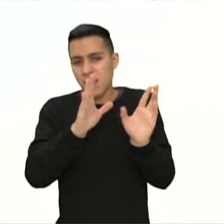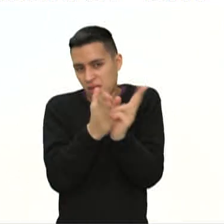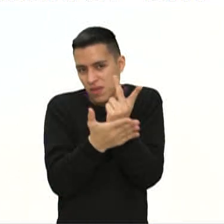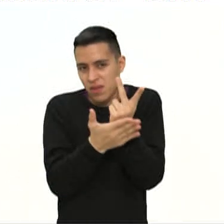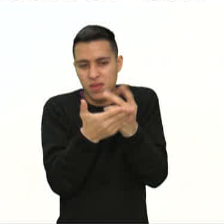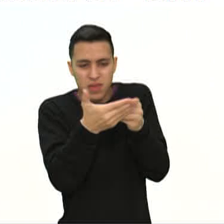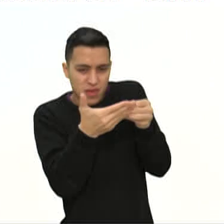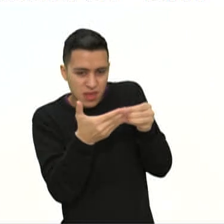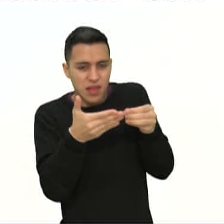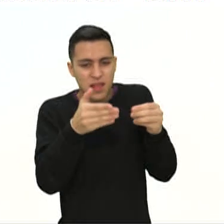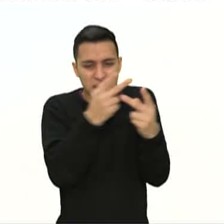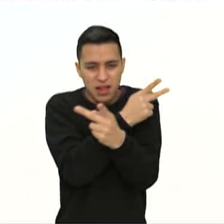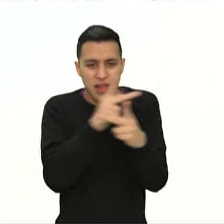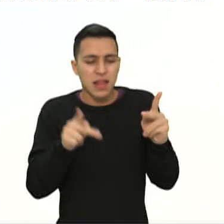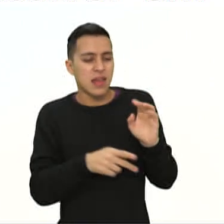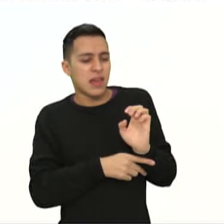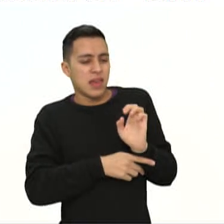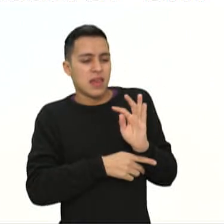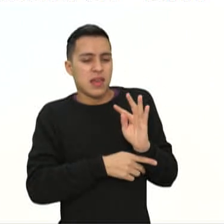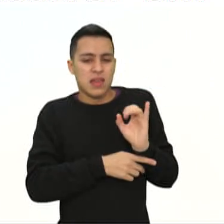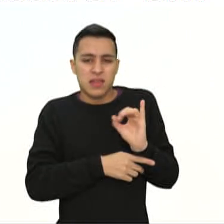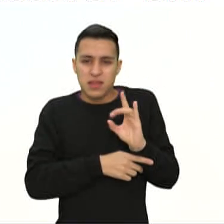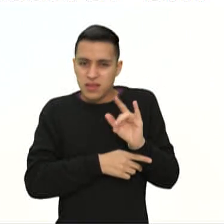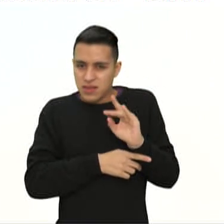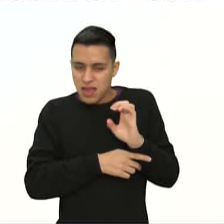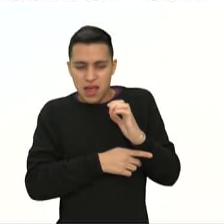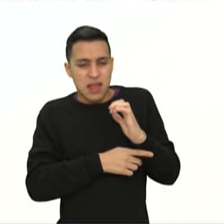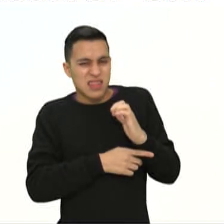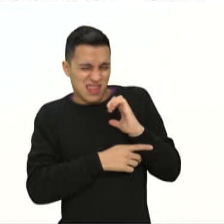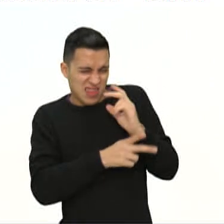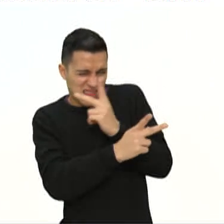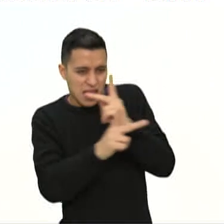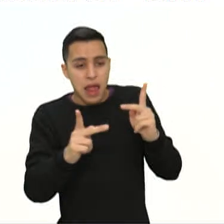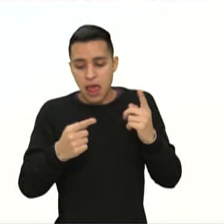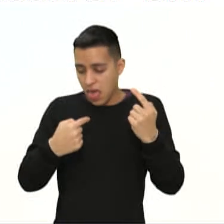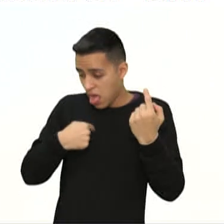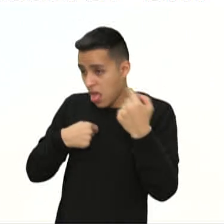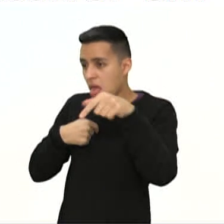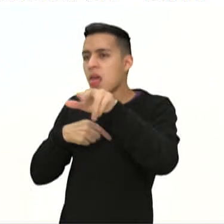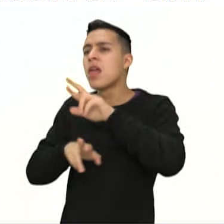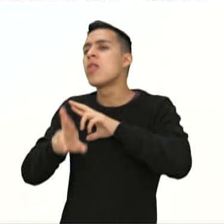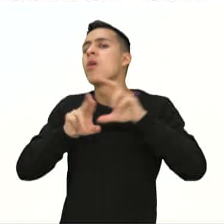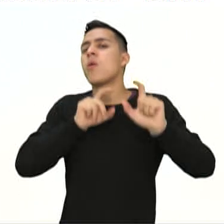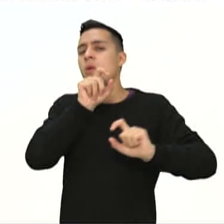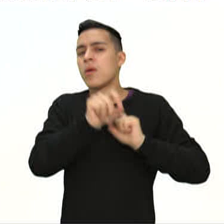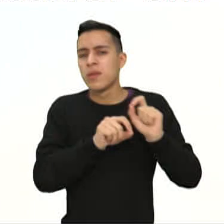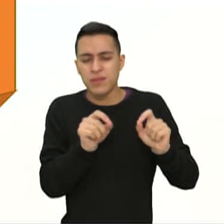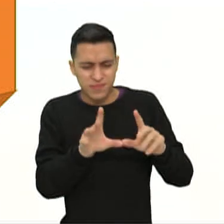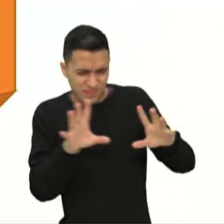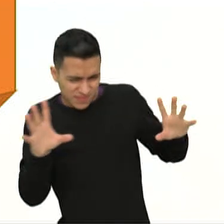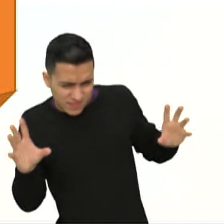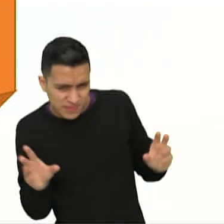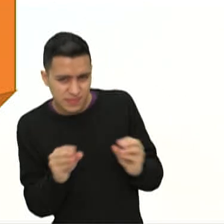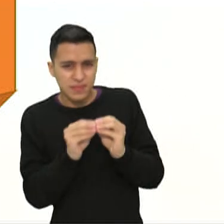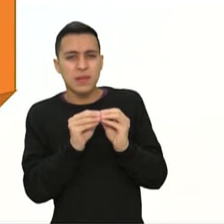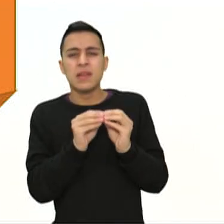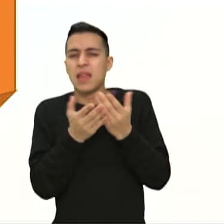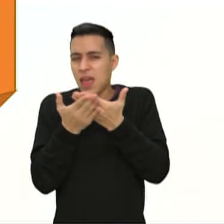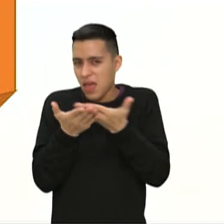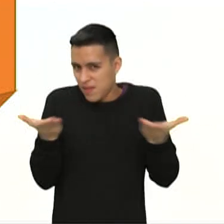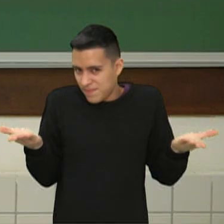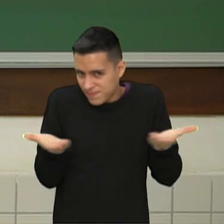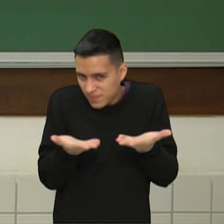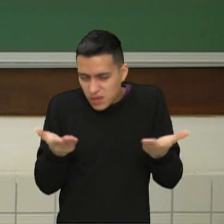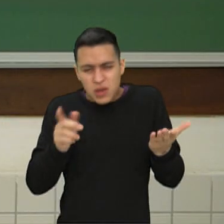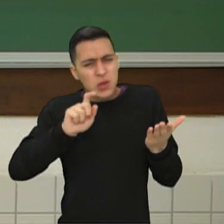dessa eticidade da relação sua com os outros aí, tá? Então, né, aqui finalizamos a nossa aula de